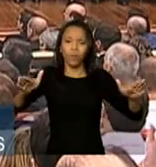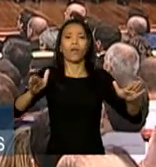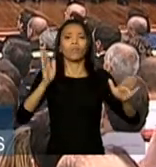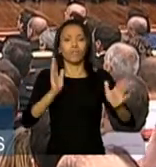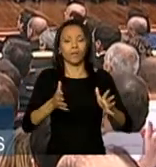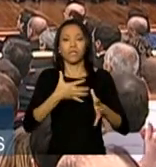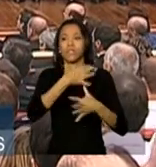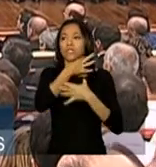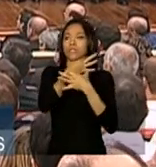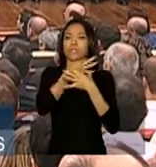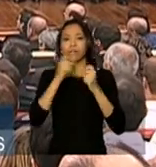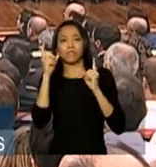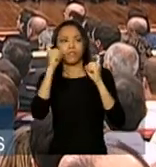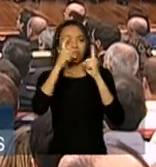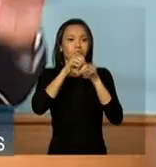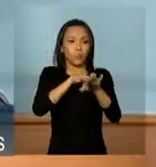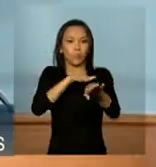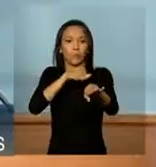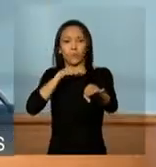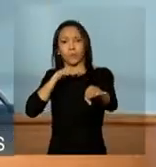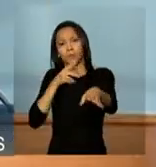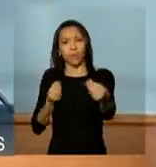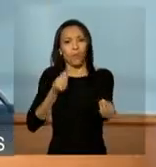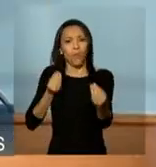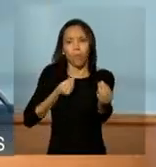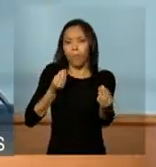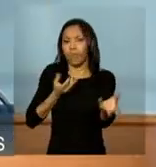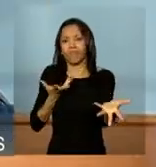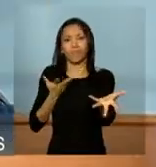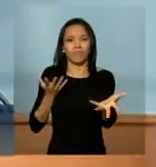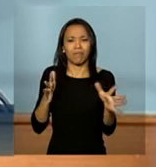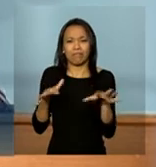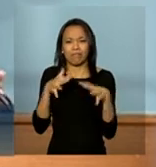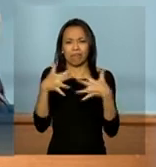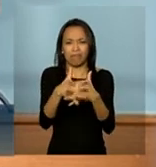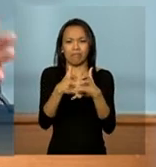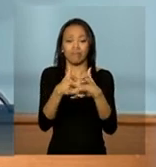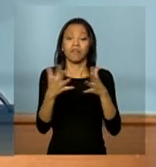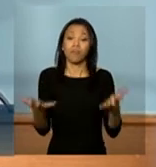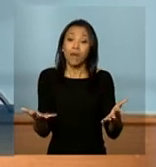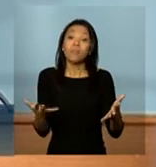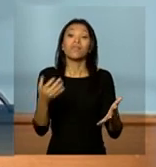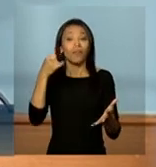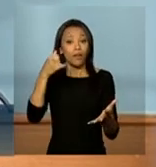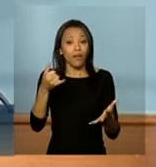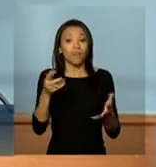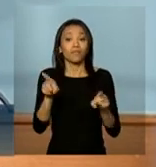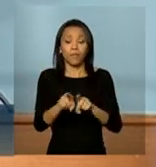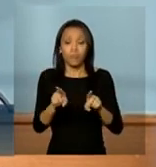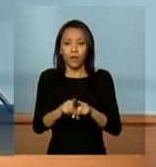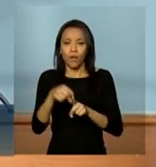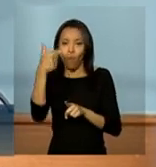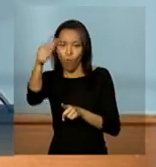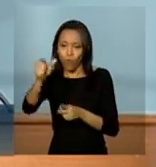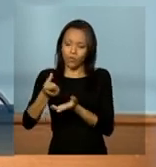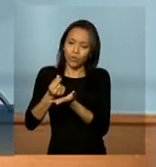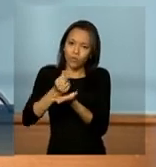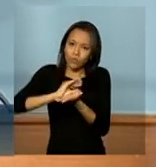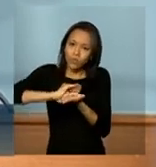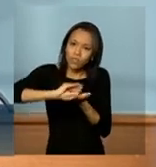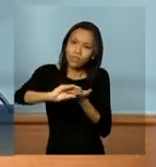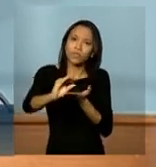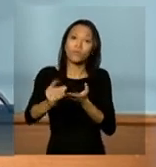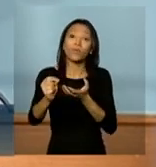desafogo, inclusive, aqui para essa região, cortar o trânsito ali da região metropolitana, mas também previu investimentos em parceria